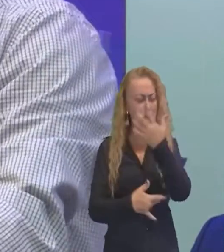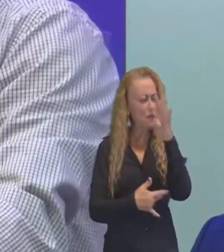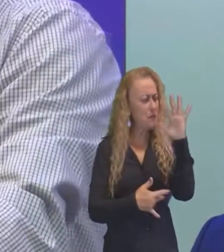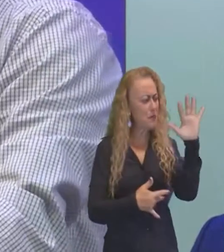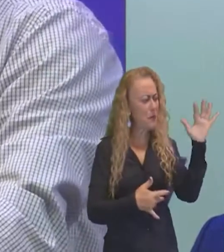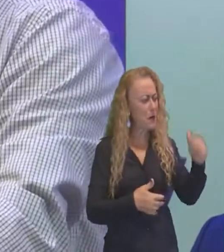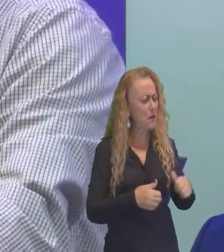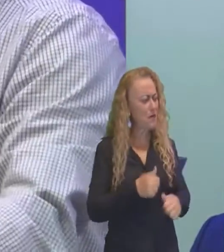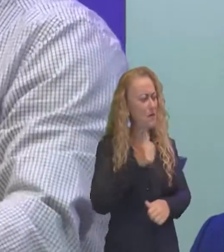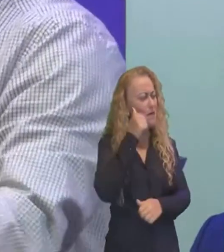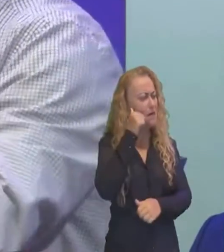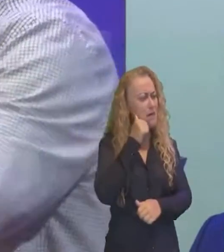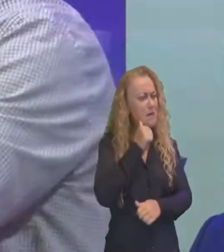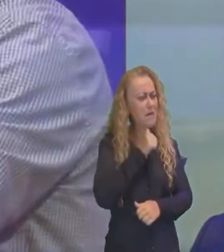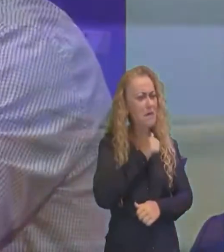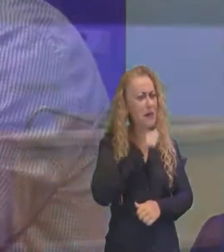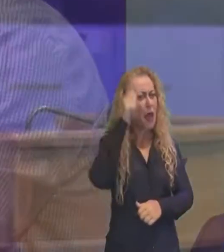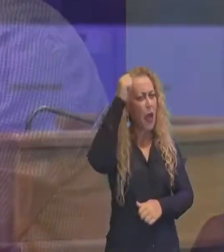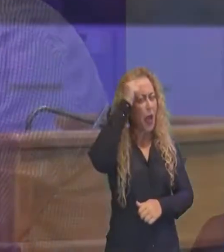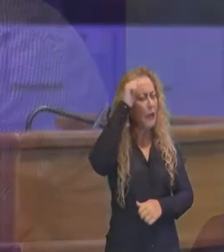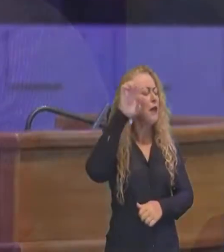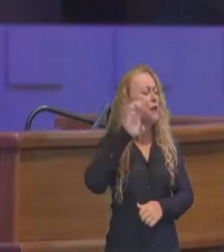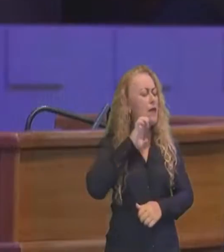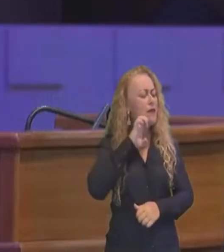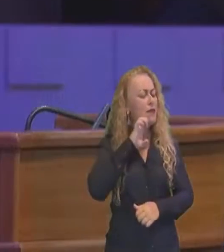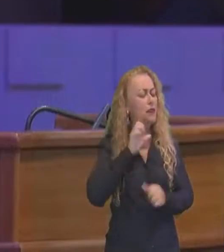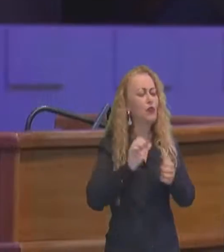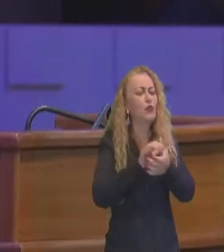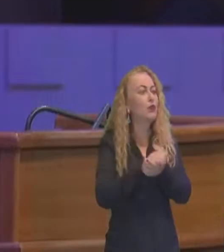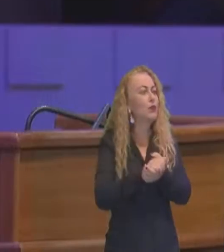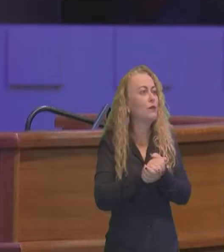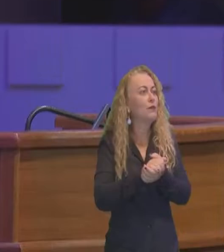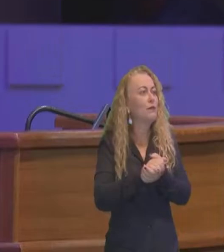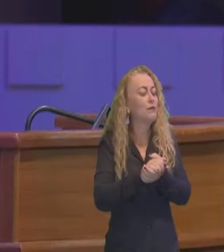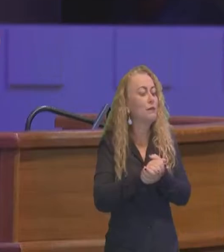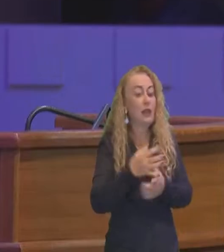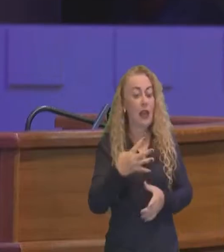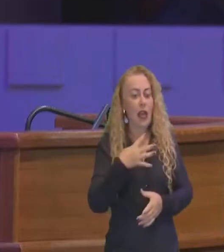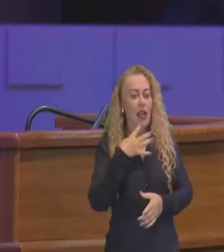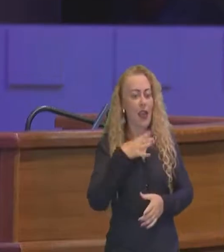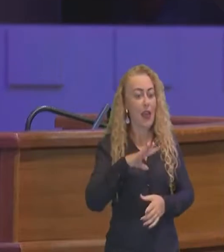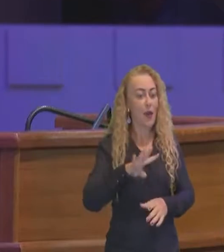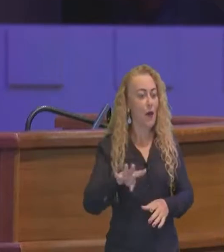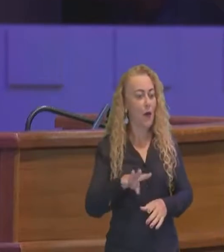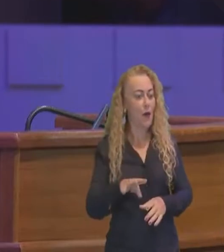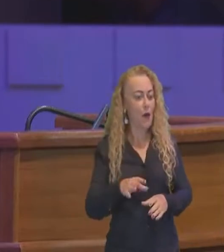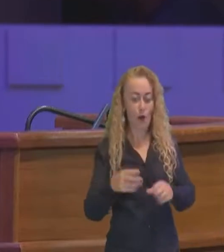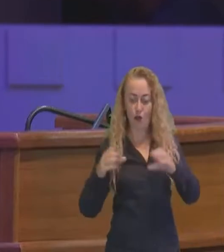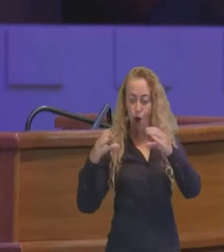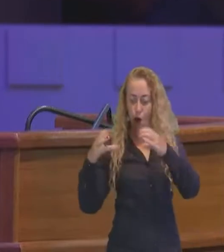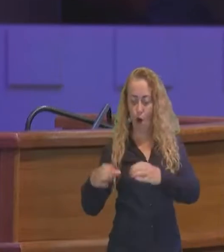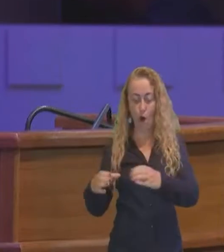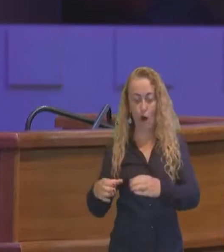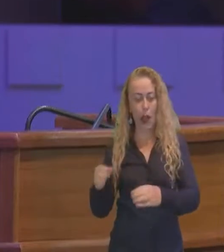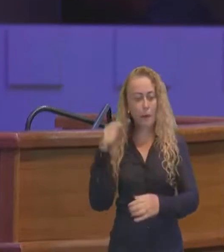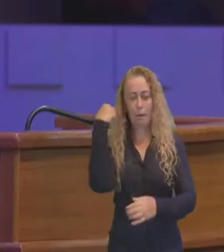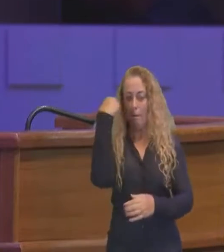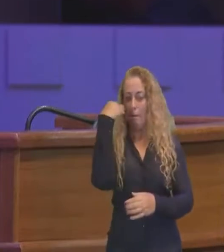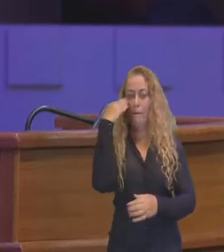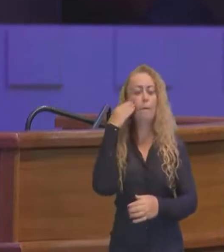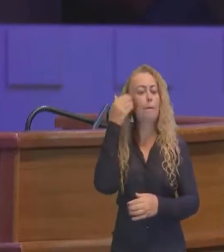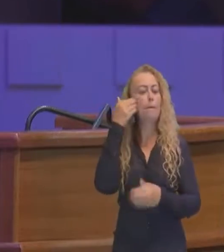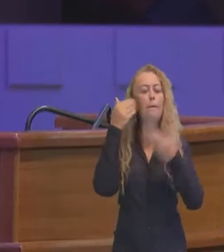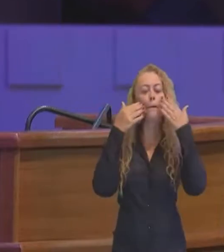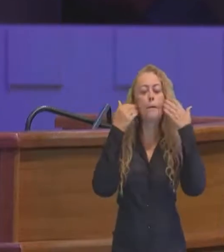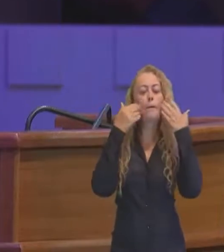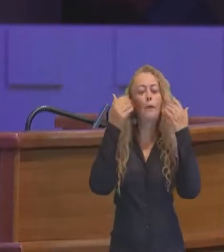Eva. Eu não sei onde ela se arrumou. Não sei qual foi o hotel em que ela se produziu. Mas eu sei que deve